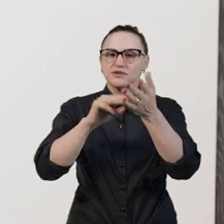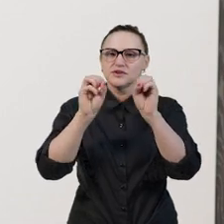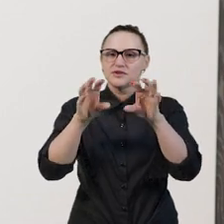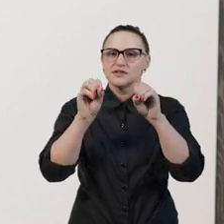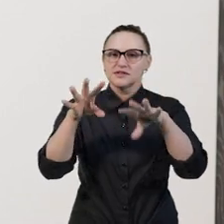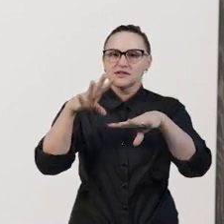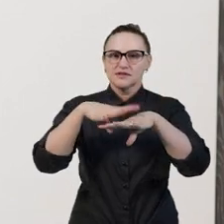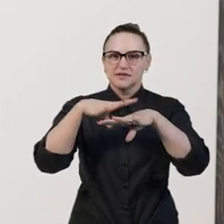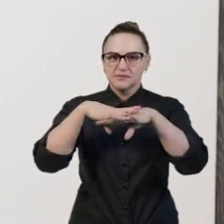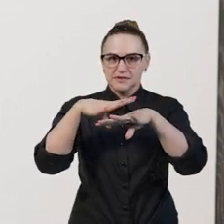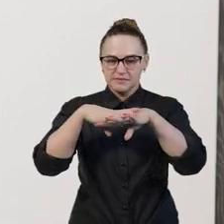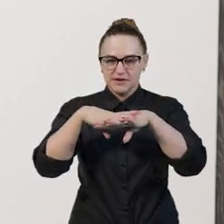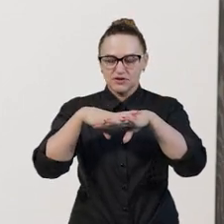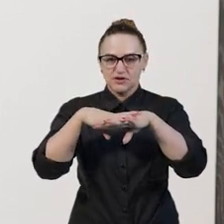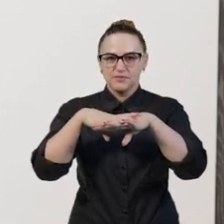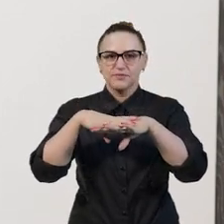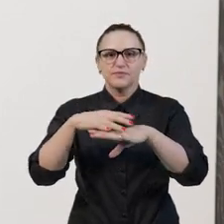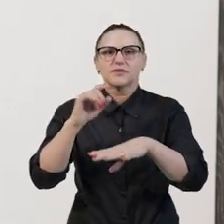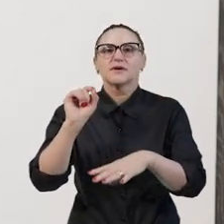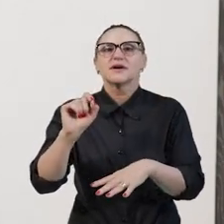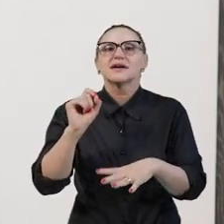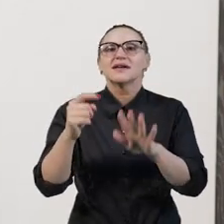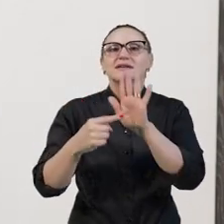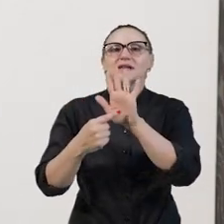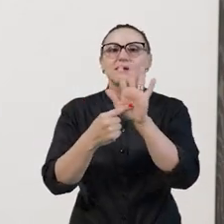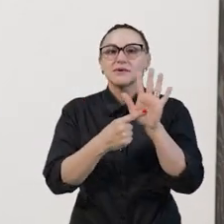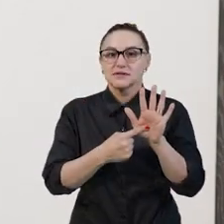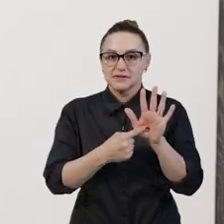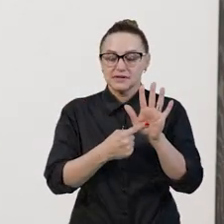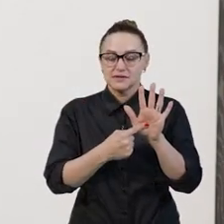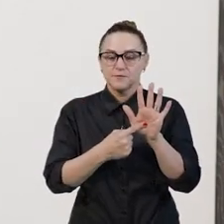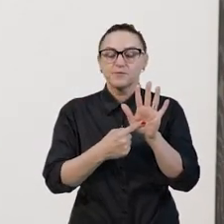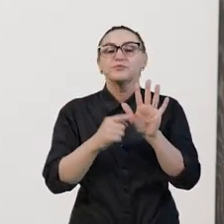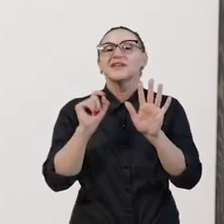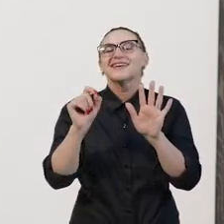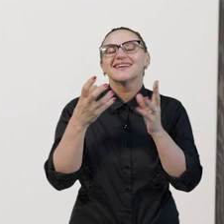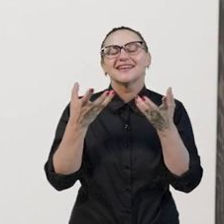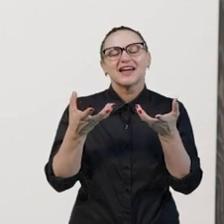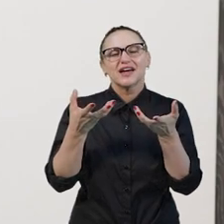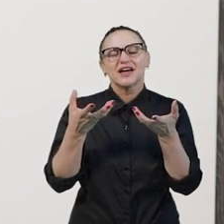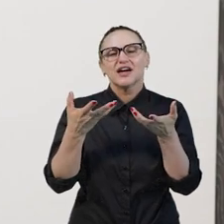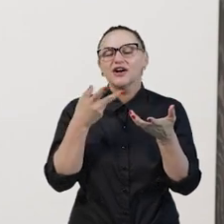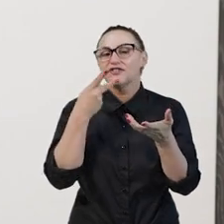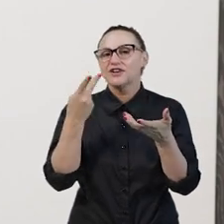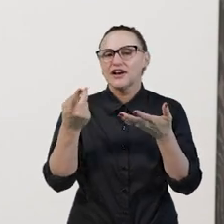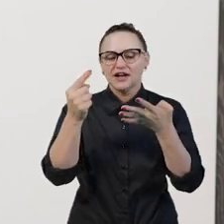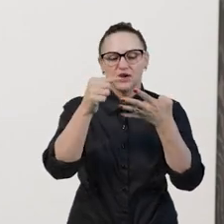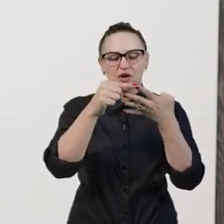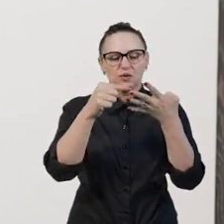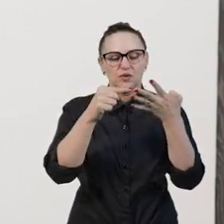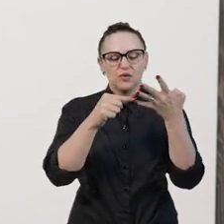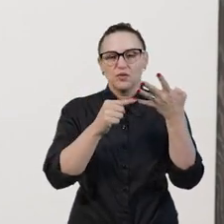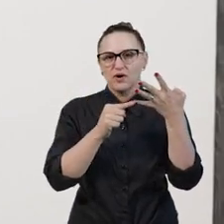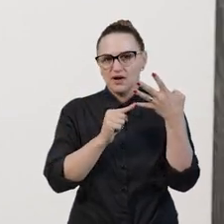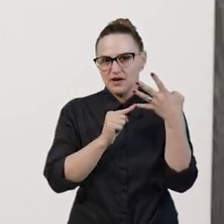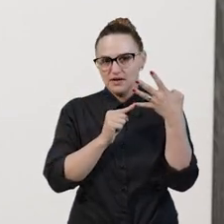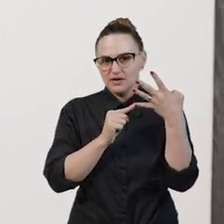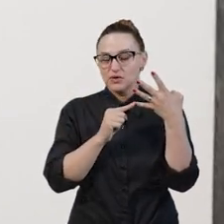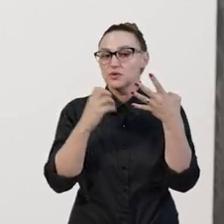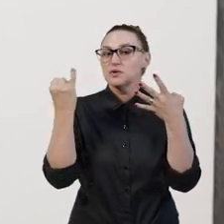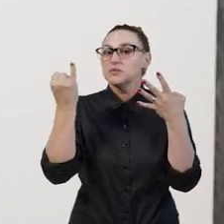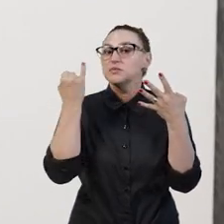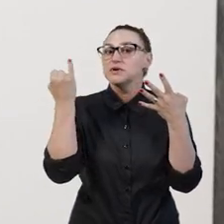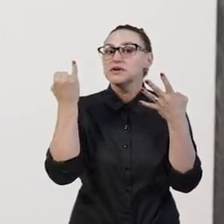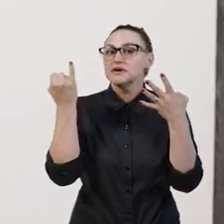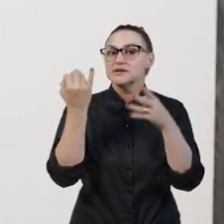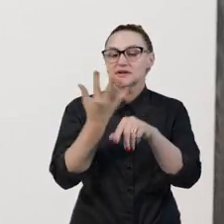ensino da matemática para essa apresentação Inicial quero falar sobre quatro questões importantes na disciplina uma